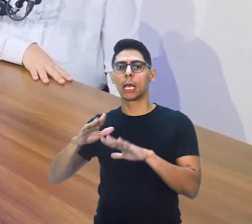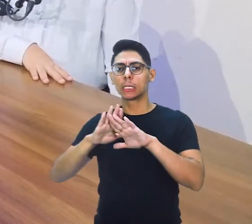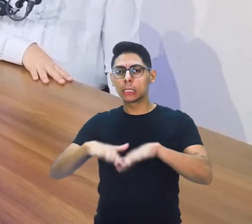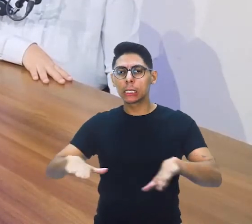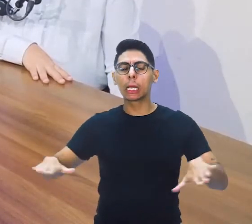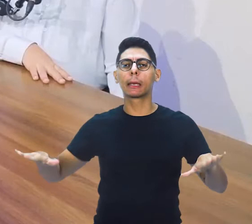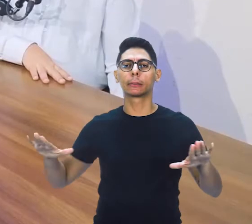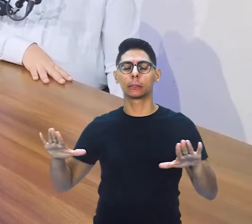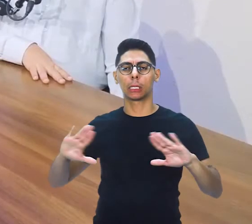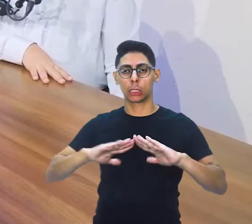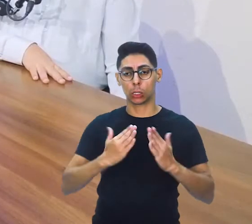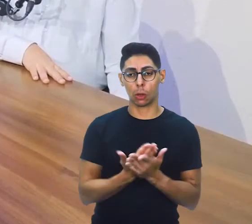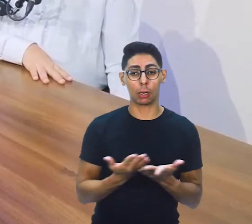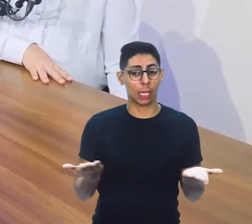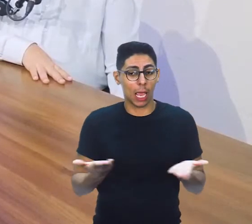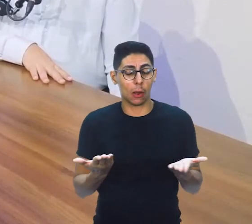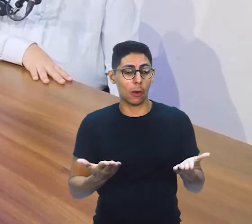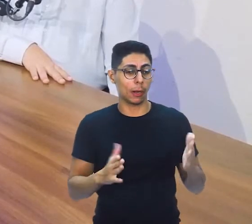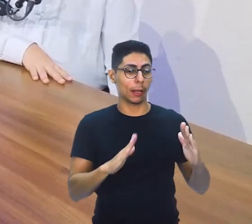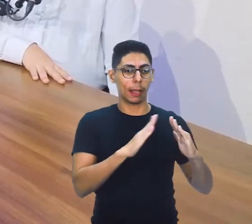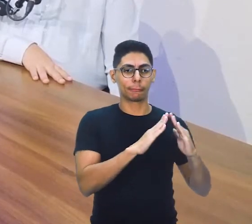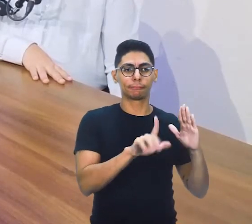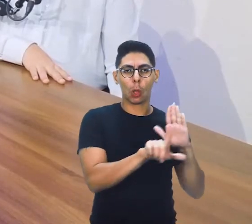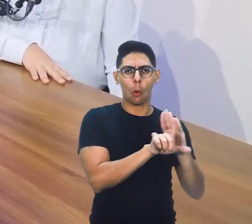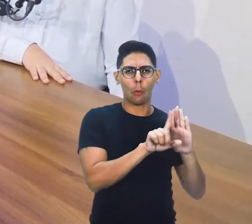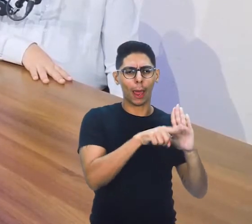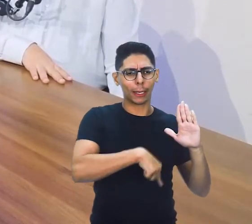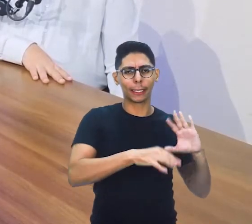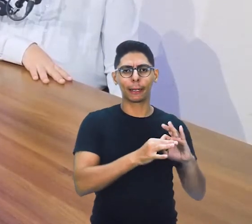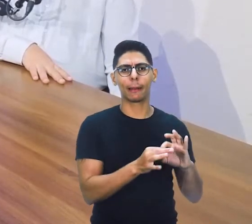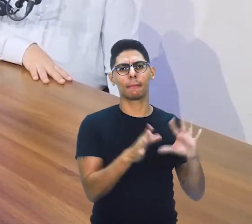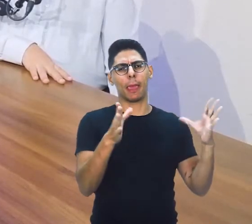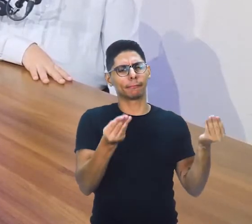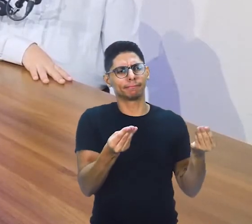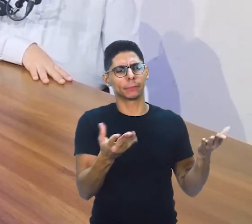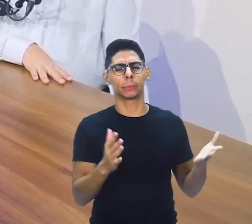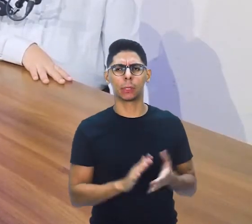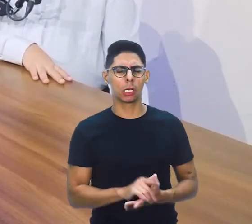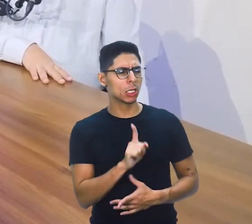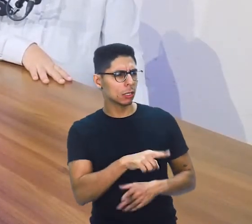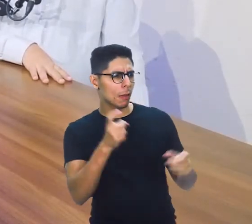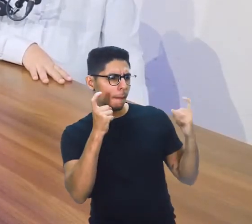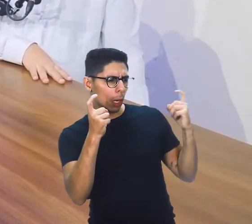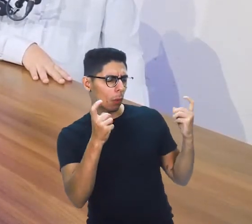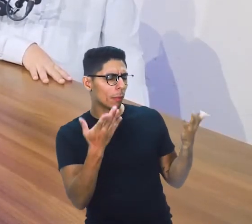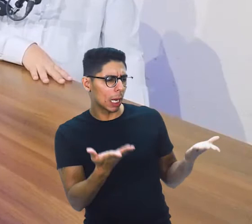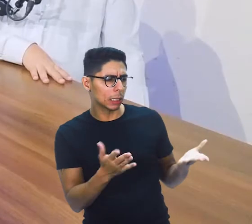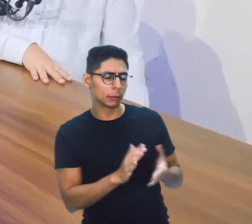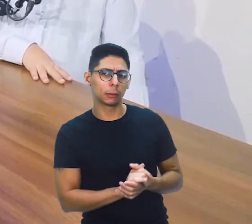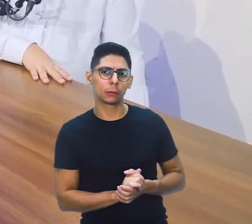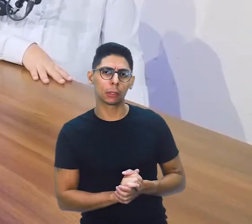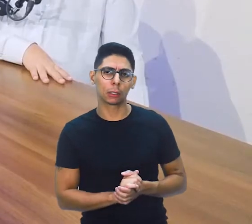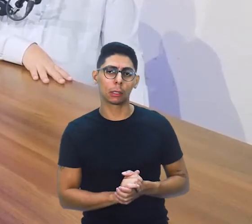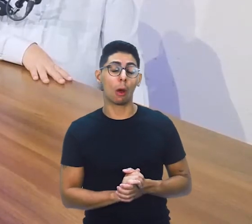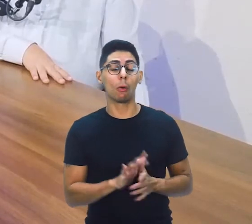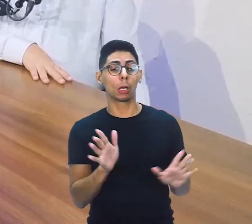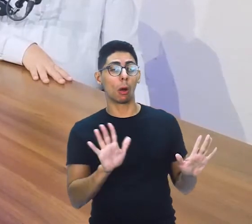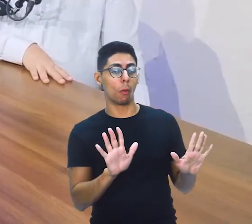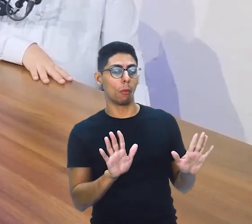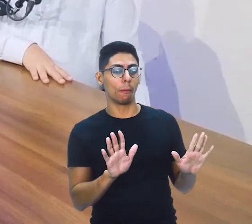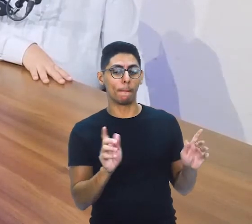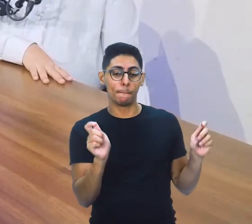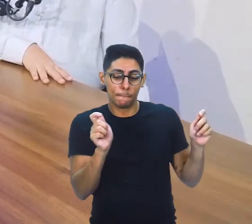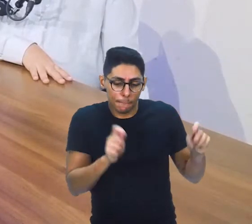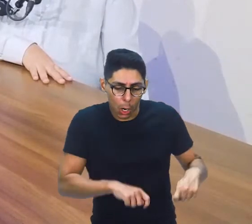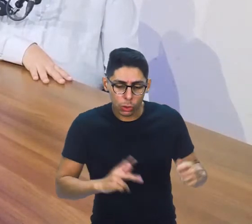agora estão autorizados por lei a fazer isso. Isso te preocupa? Claro. Aliás, estão autorizados? Não, poderão estar, que ainda